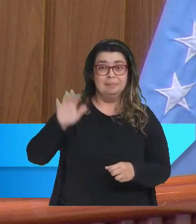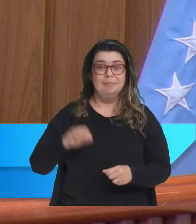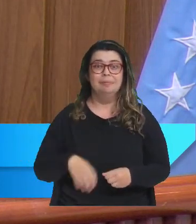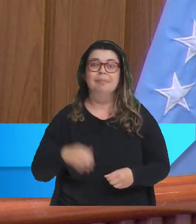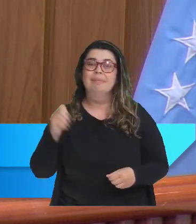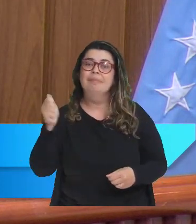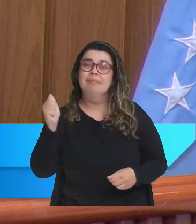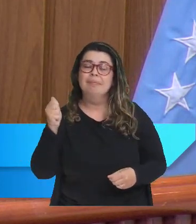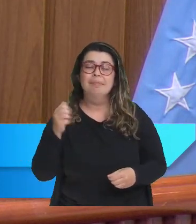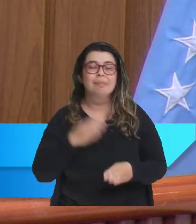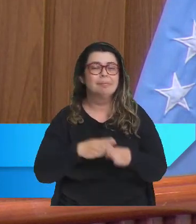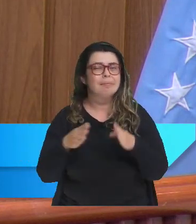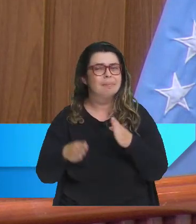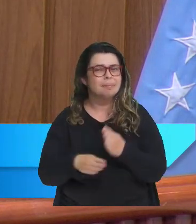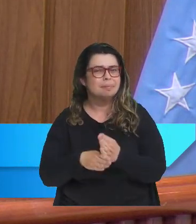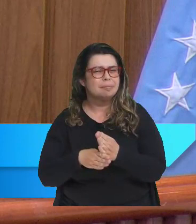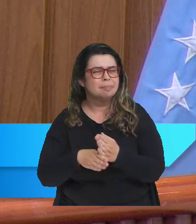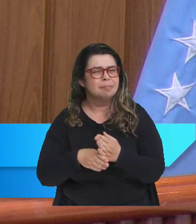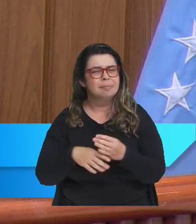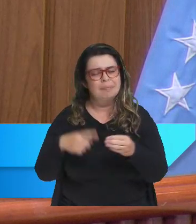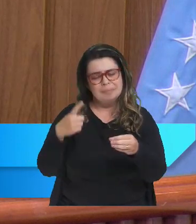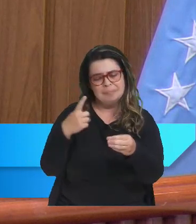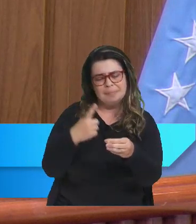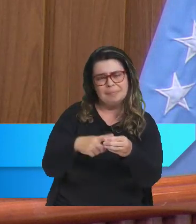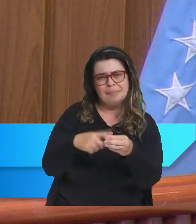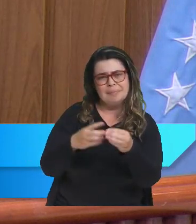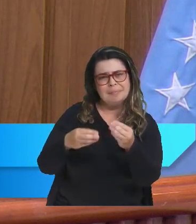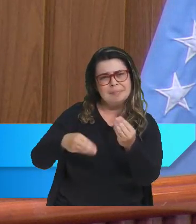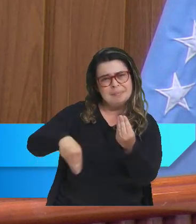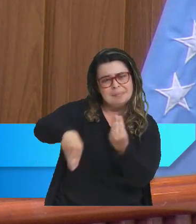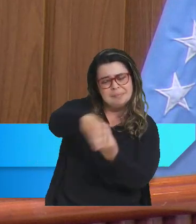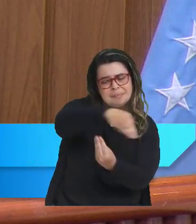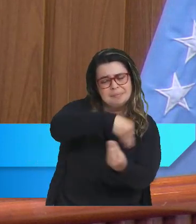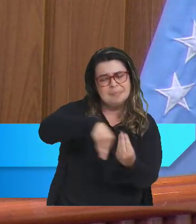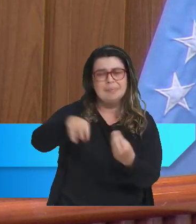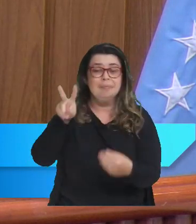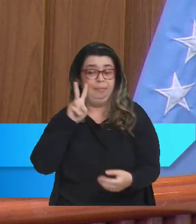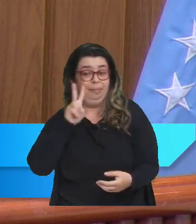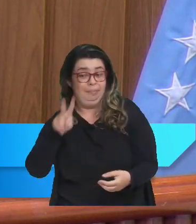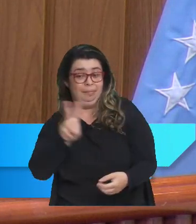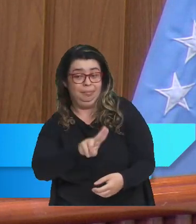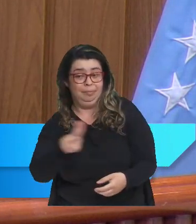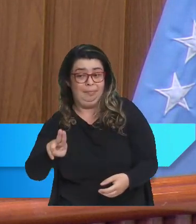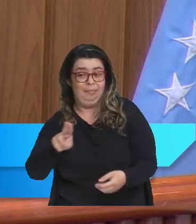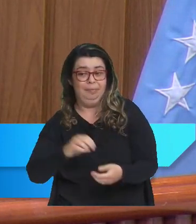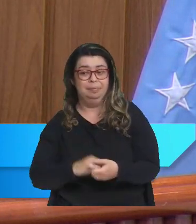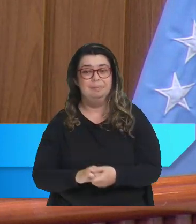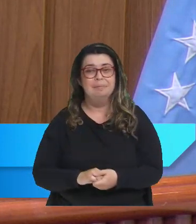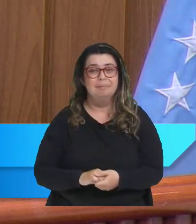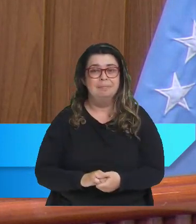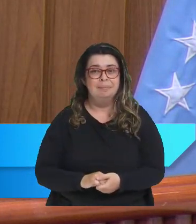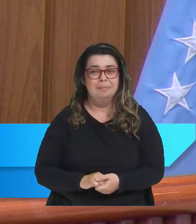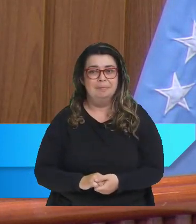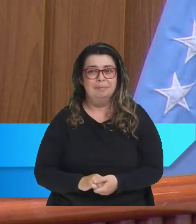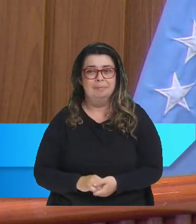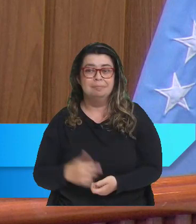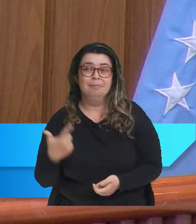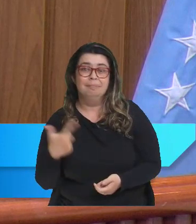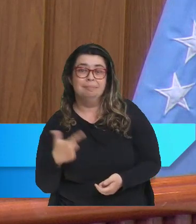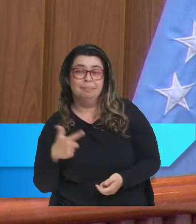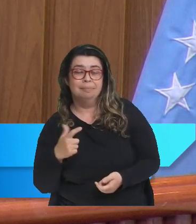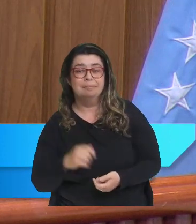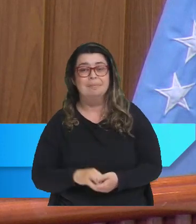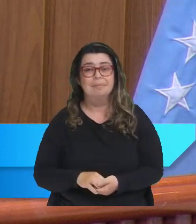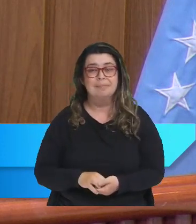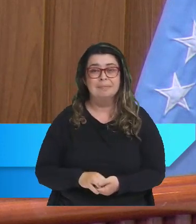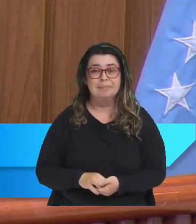região, vai ver o teu nome. E é aquilo que eu sempre digo, se você não tiver um